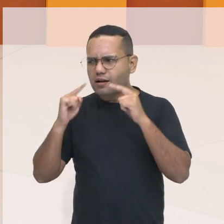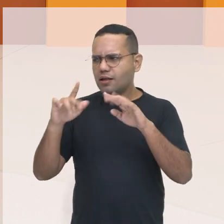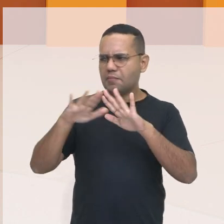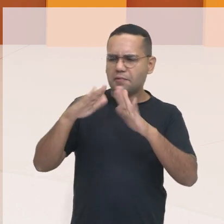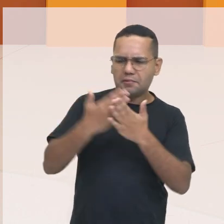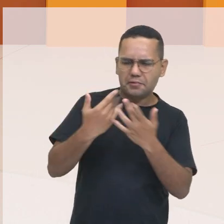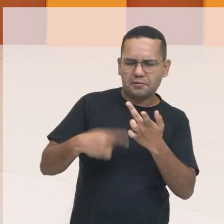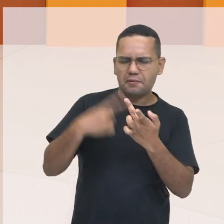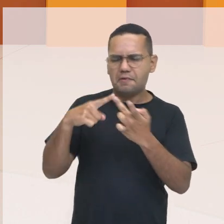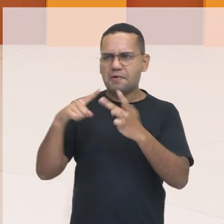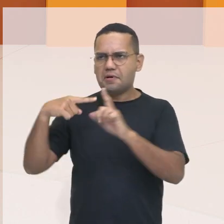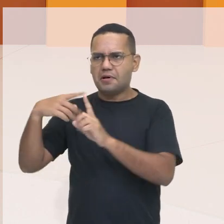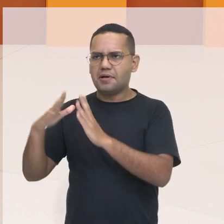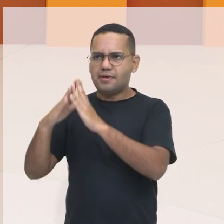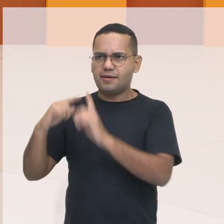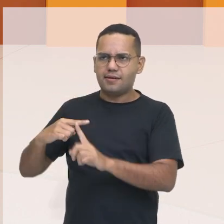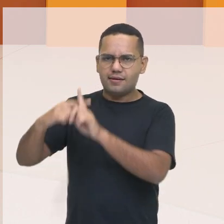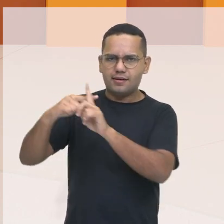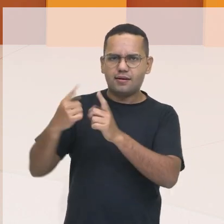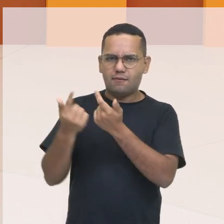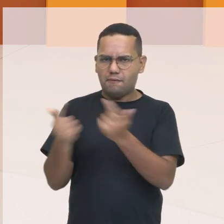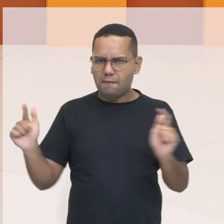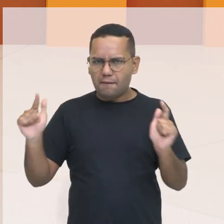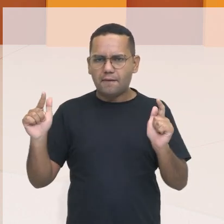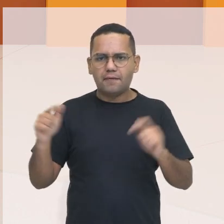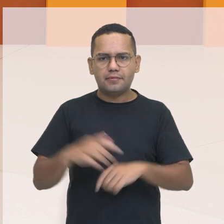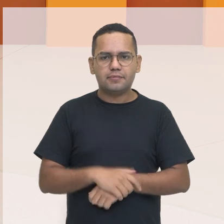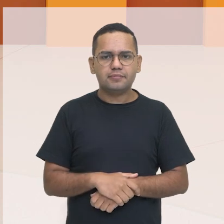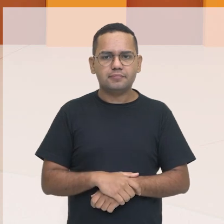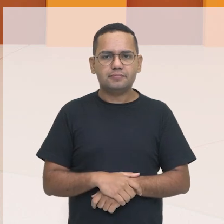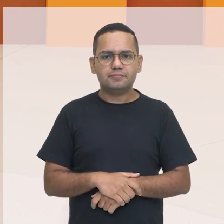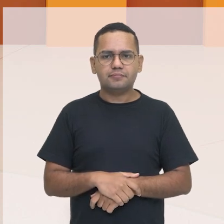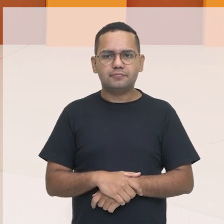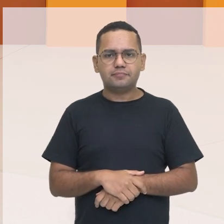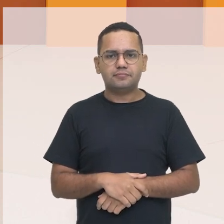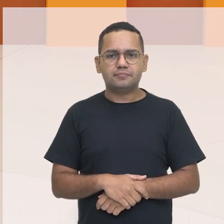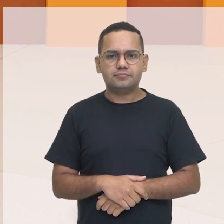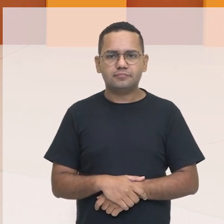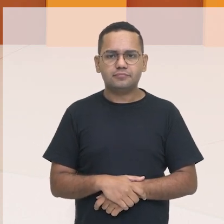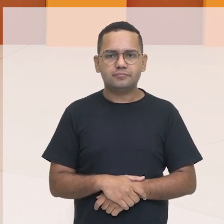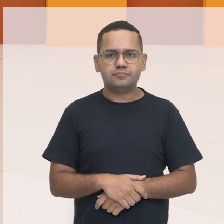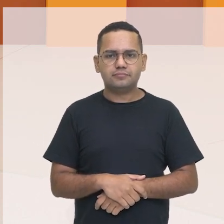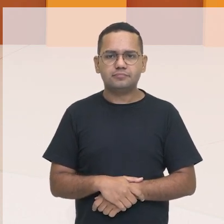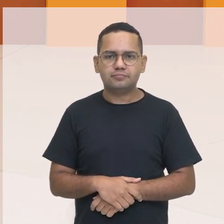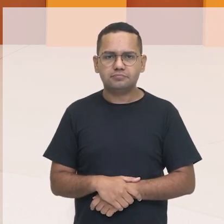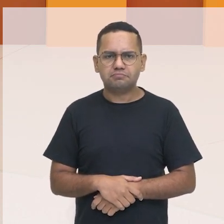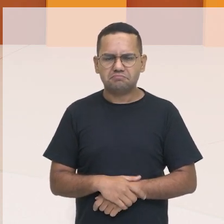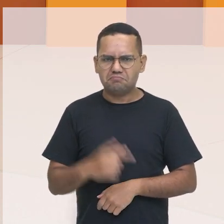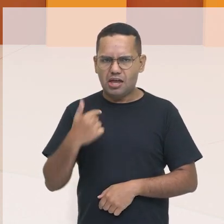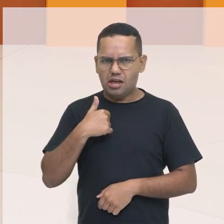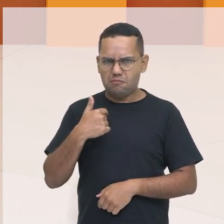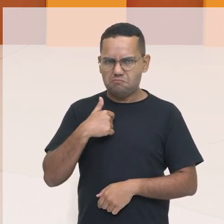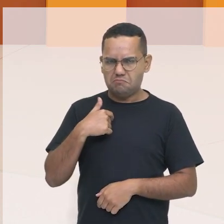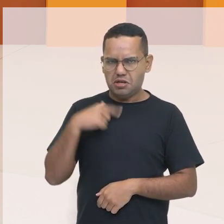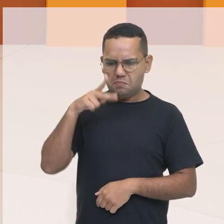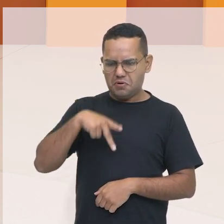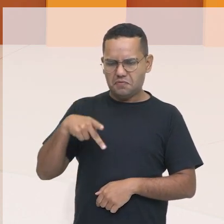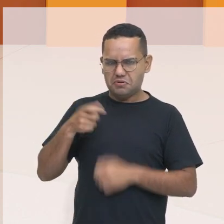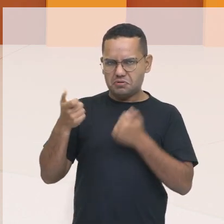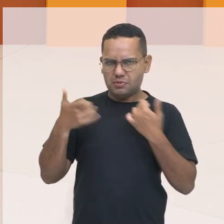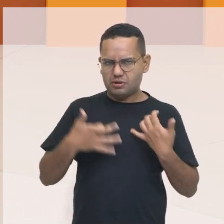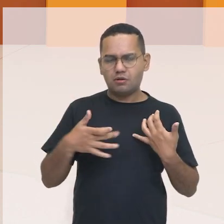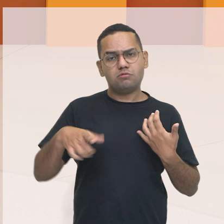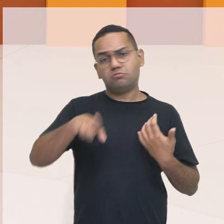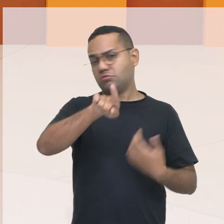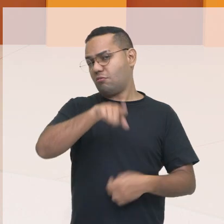discutir com o quartel? Não, mas eles vão docilizar a minha mente e o meu corpo. Não sou eu que estou falando isso, não. Não é o